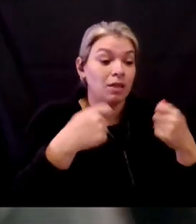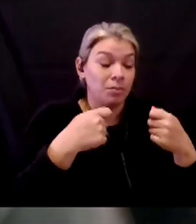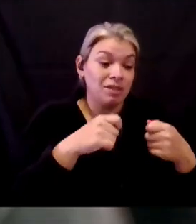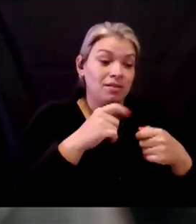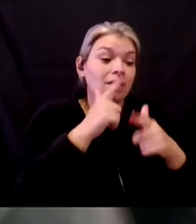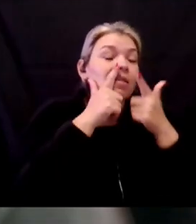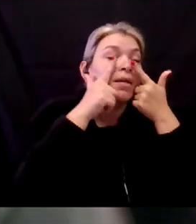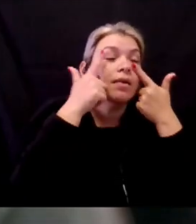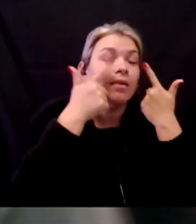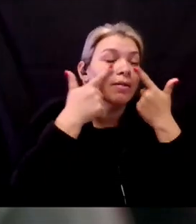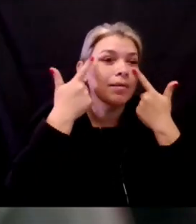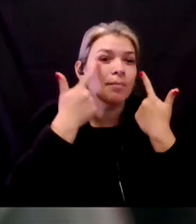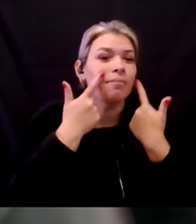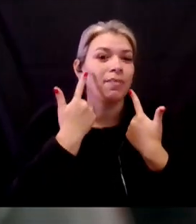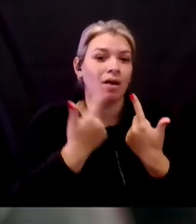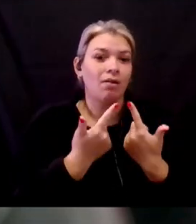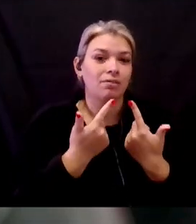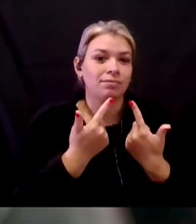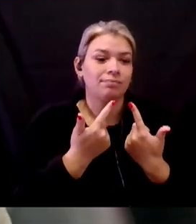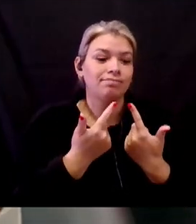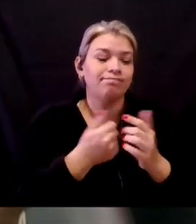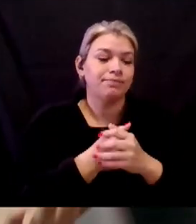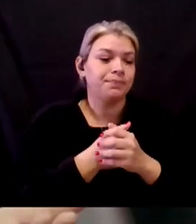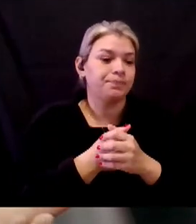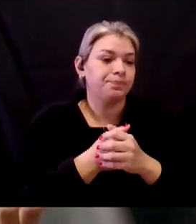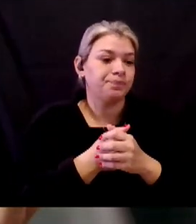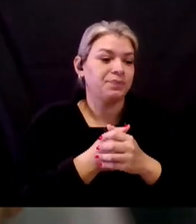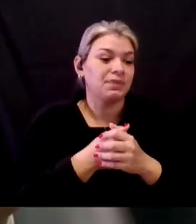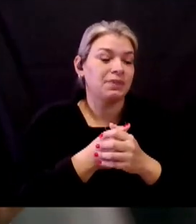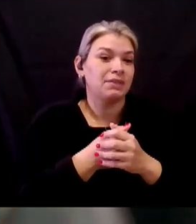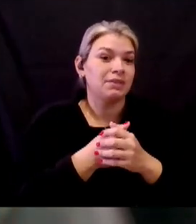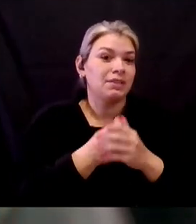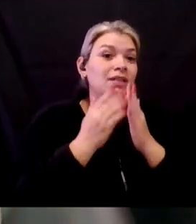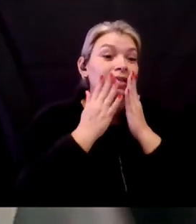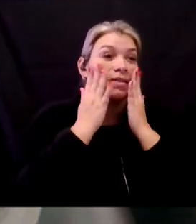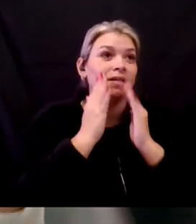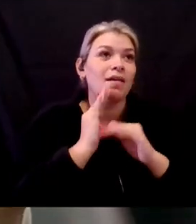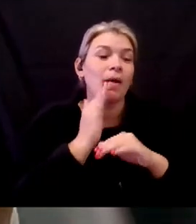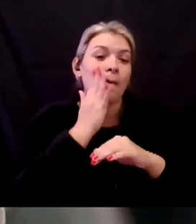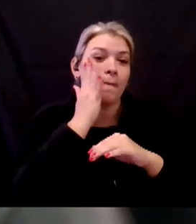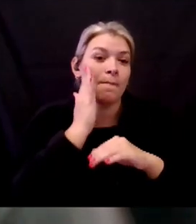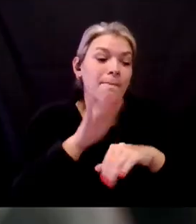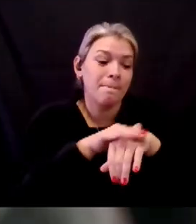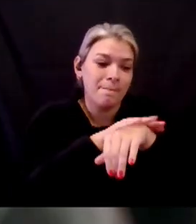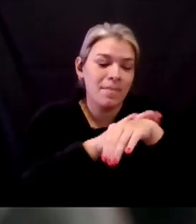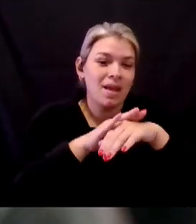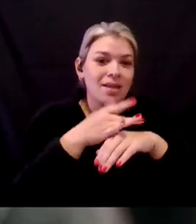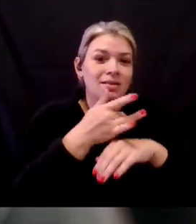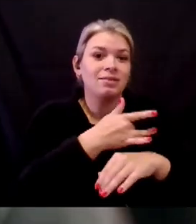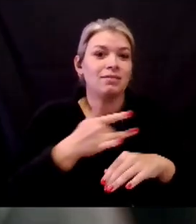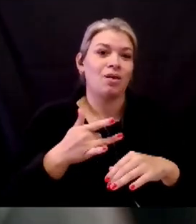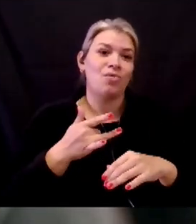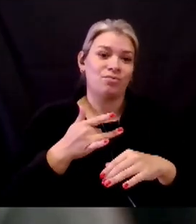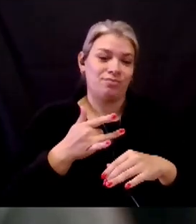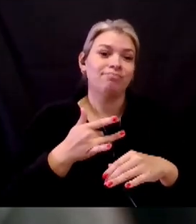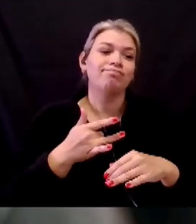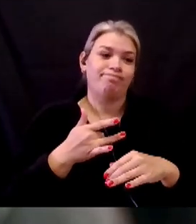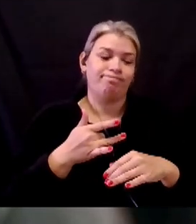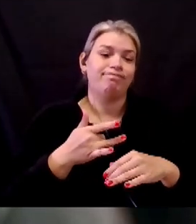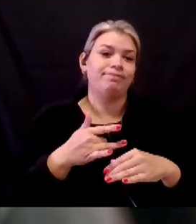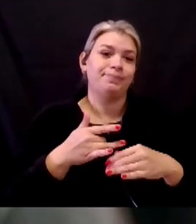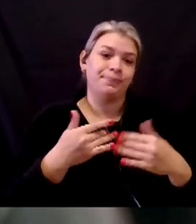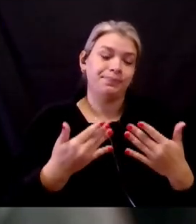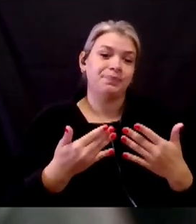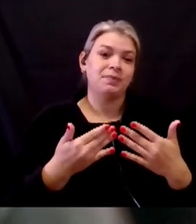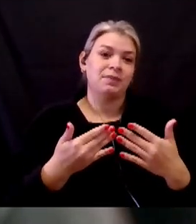para chegar com uma pele um pouco mais saudável, menos, né, que vai ter um envelhecimento, porque tudo que a gente obstrui